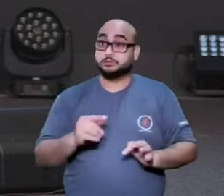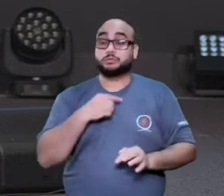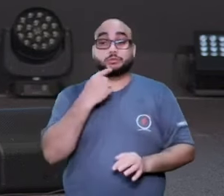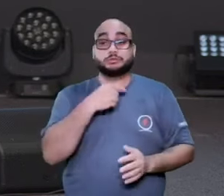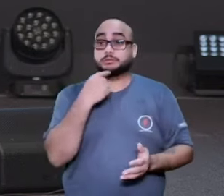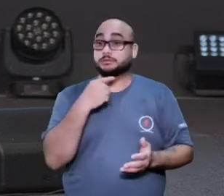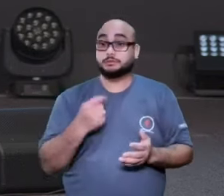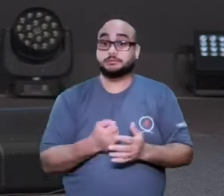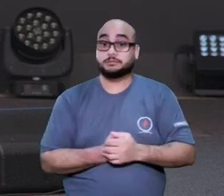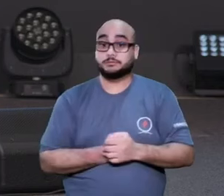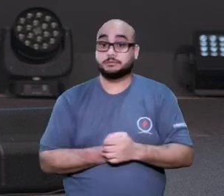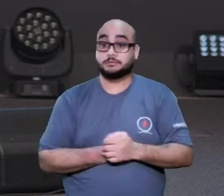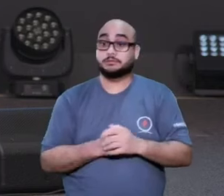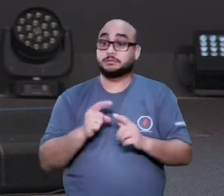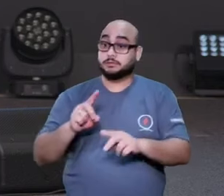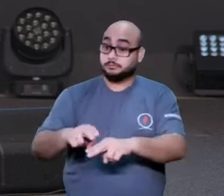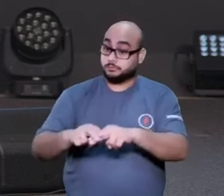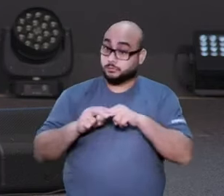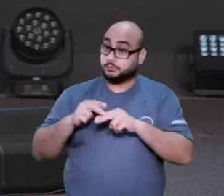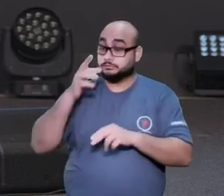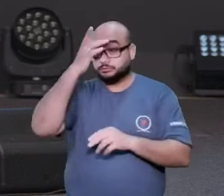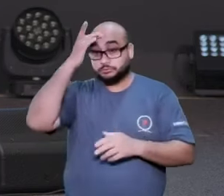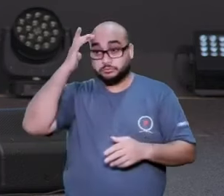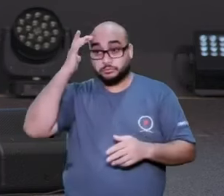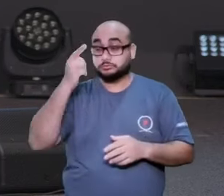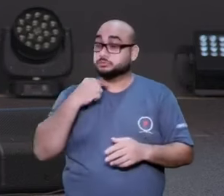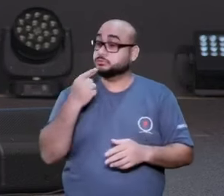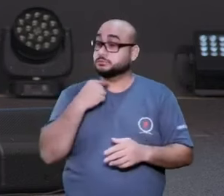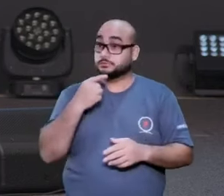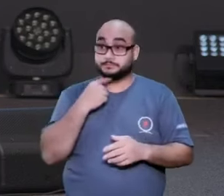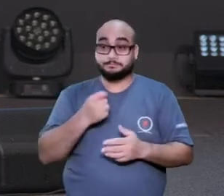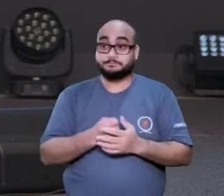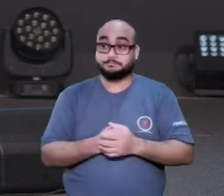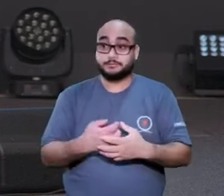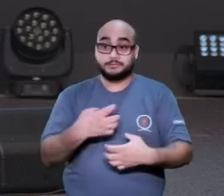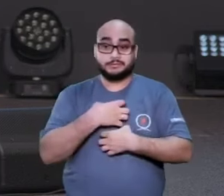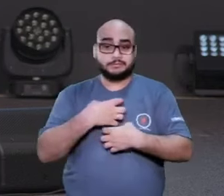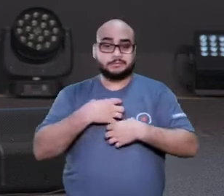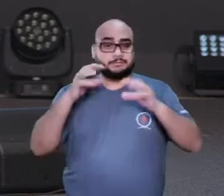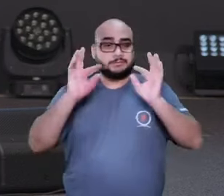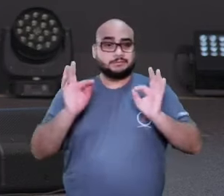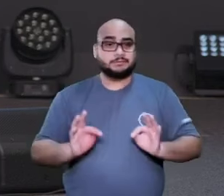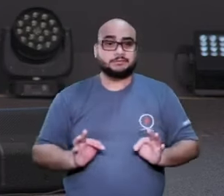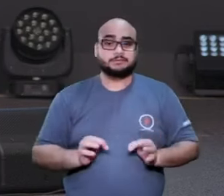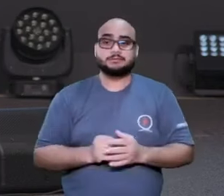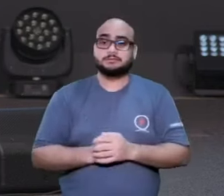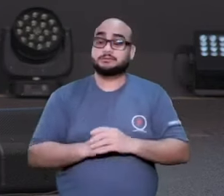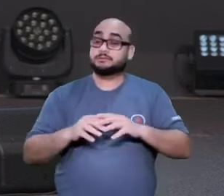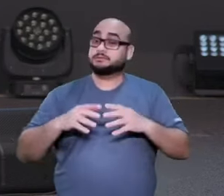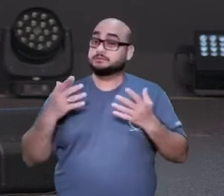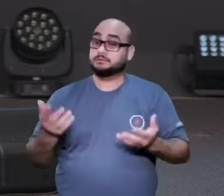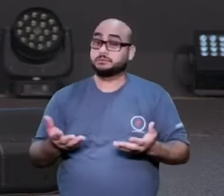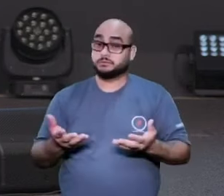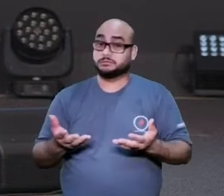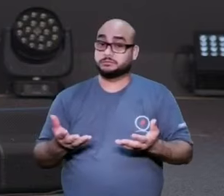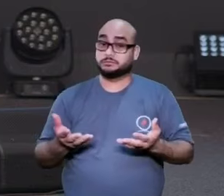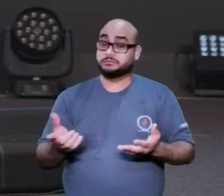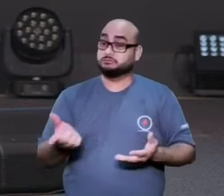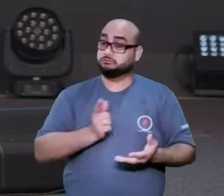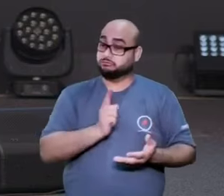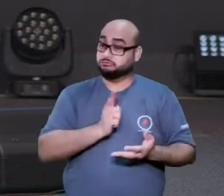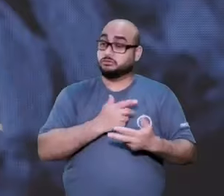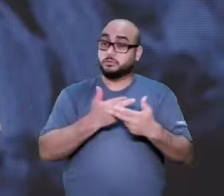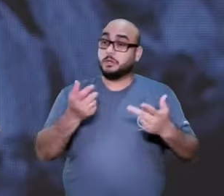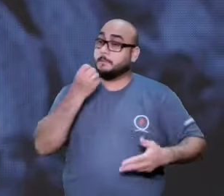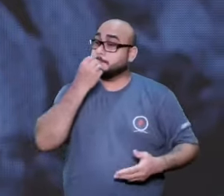flor por isso que elas não conseguem bailar na vida ao som do musical das